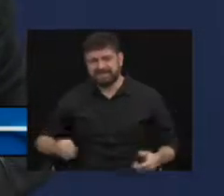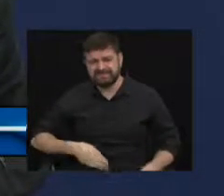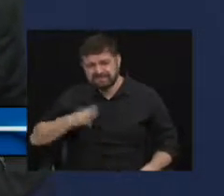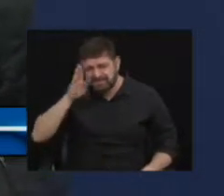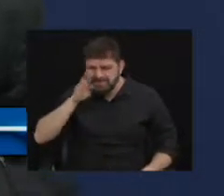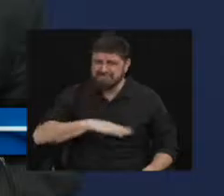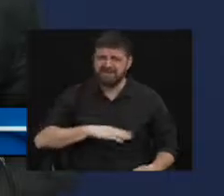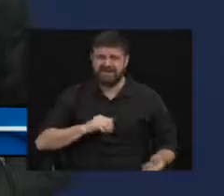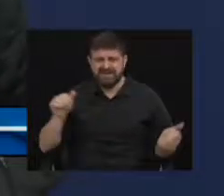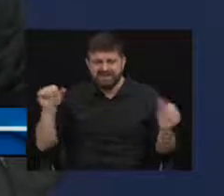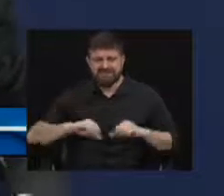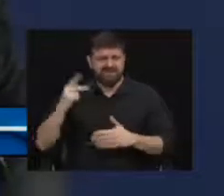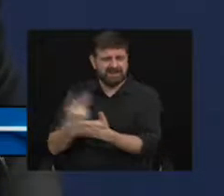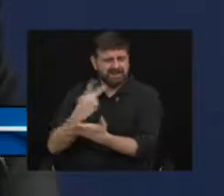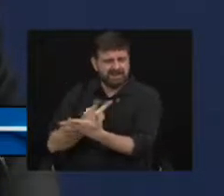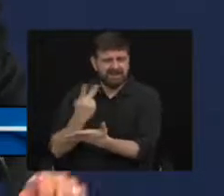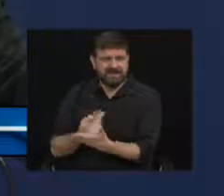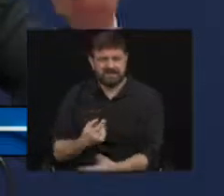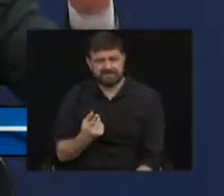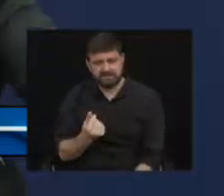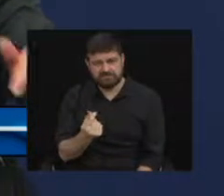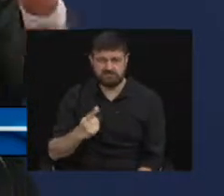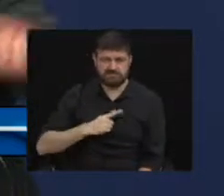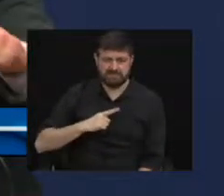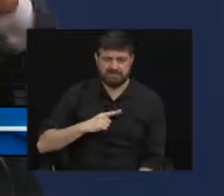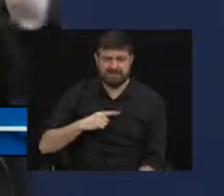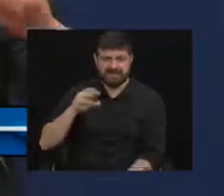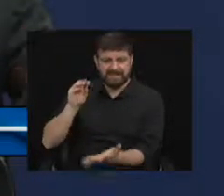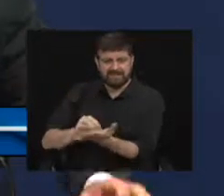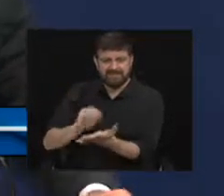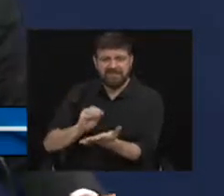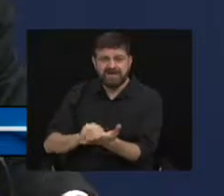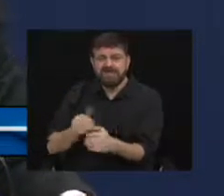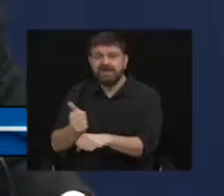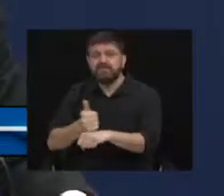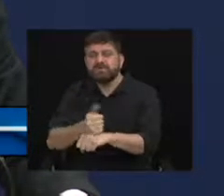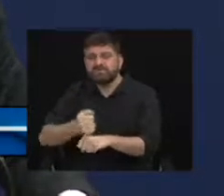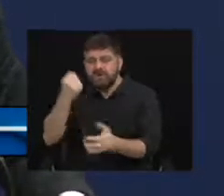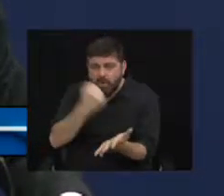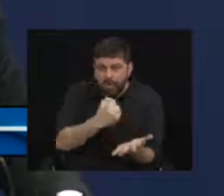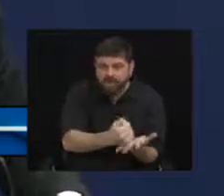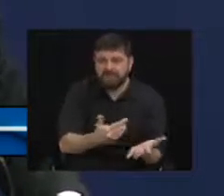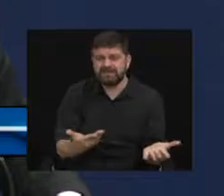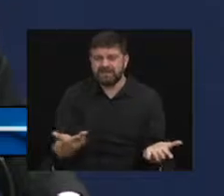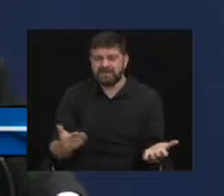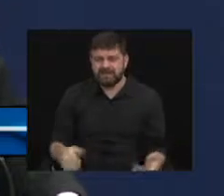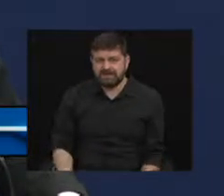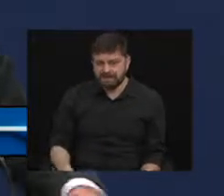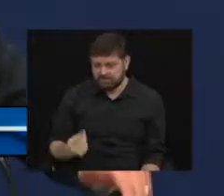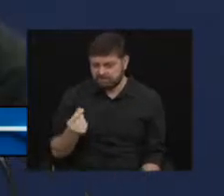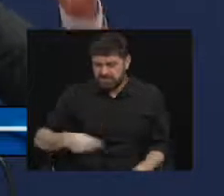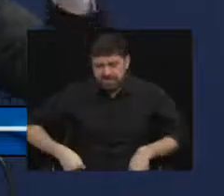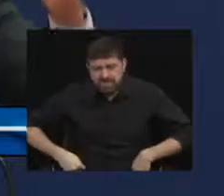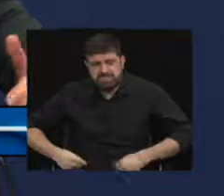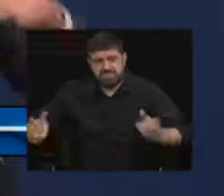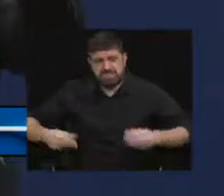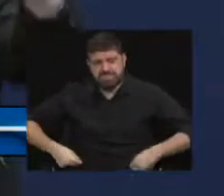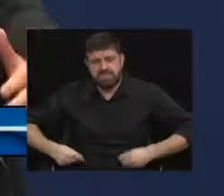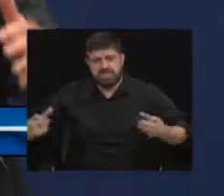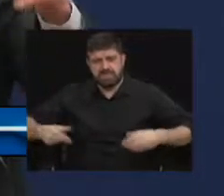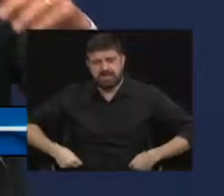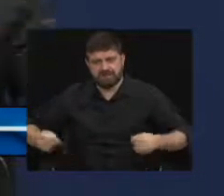nas escolas não tem educador que pediu isso. Todos foram surpreendidos. Então é cofre,